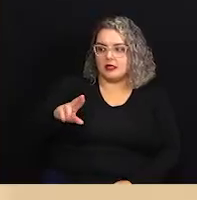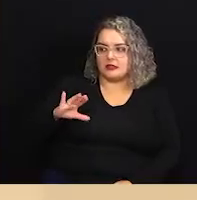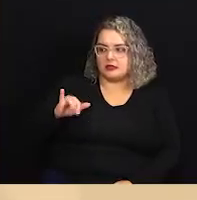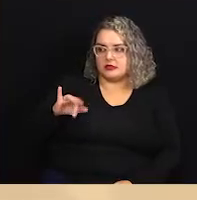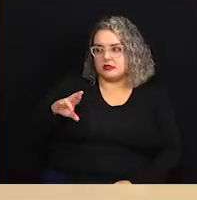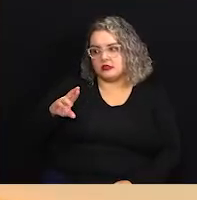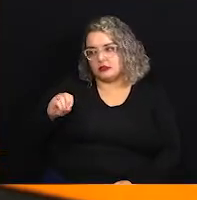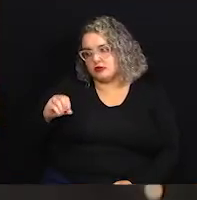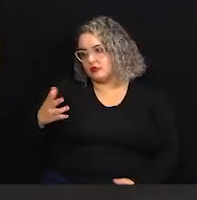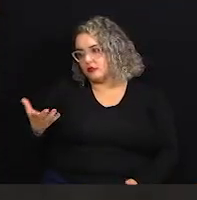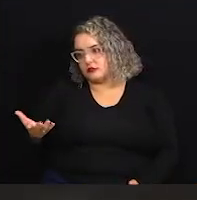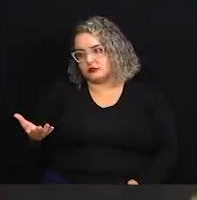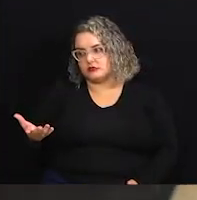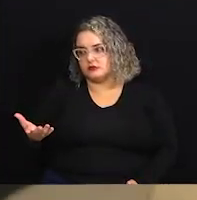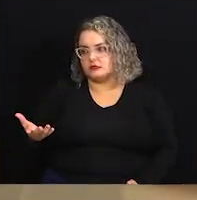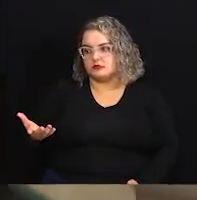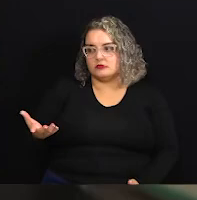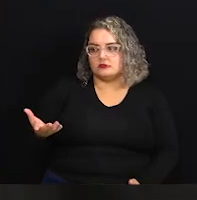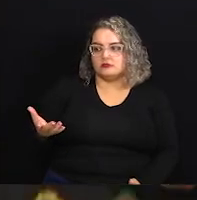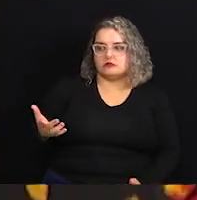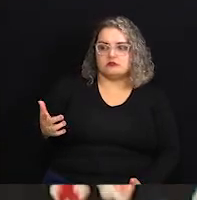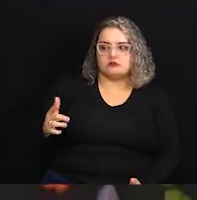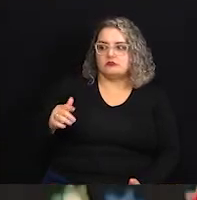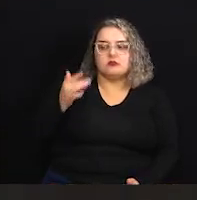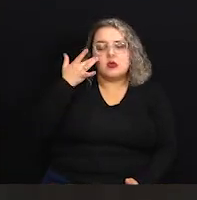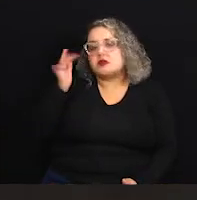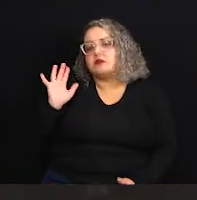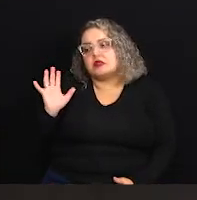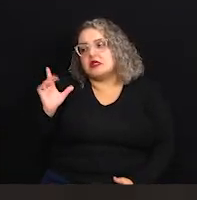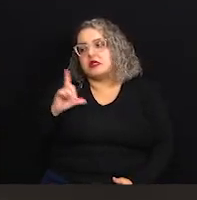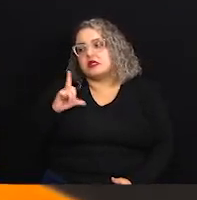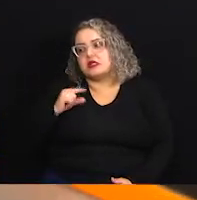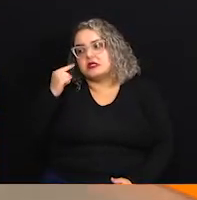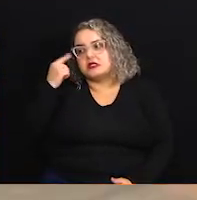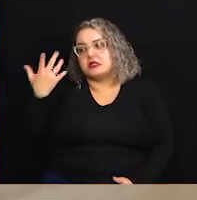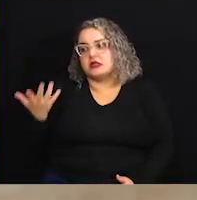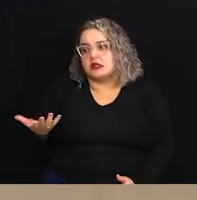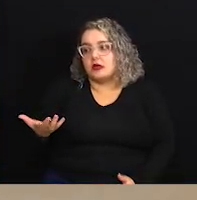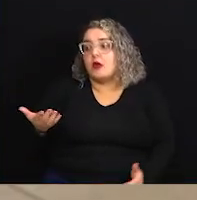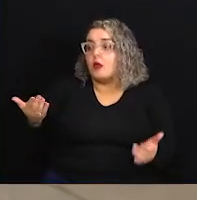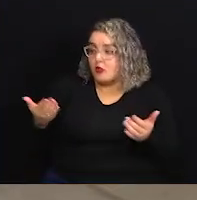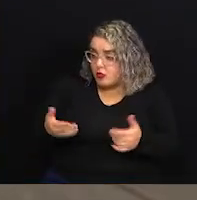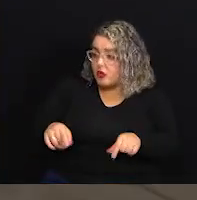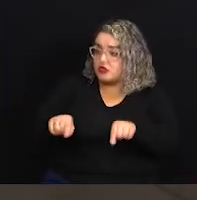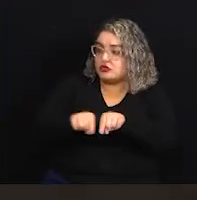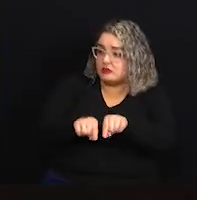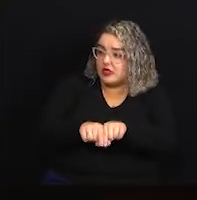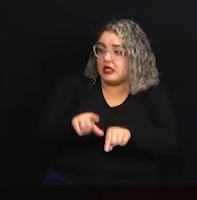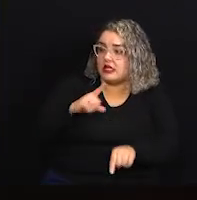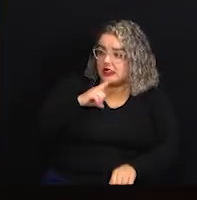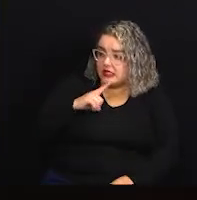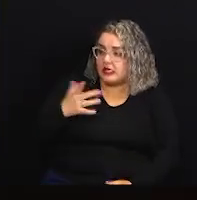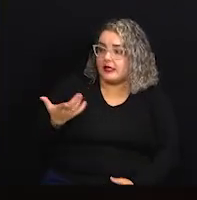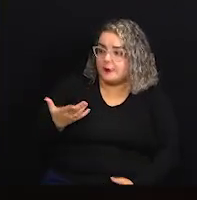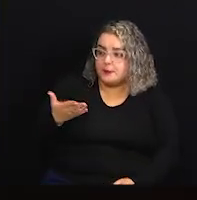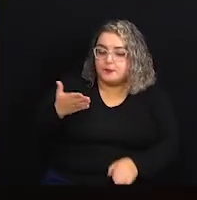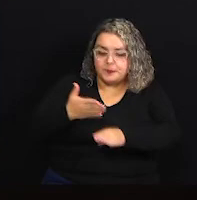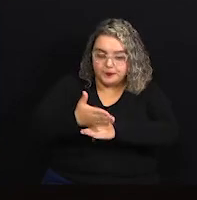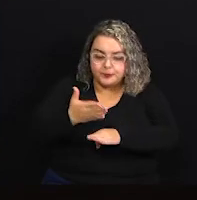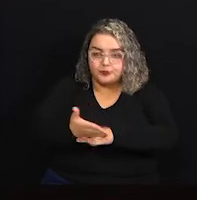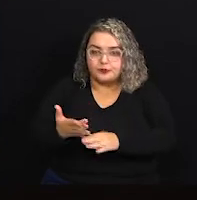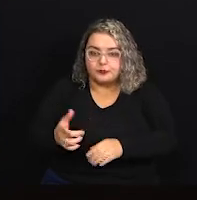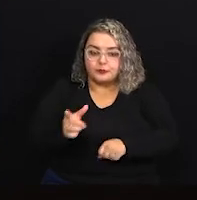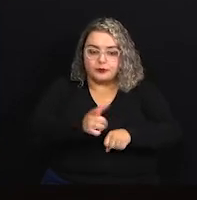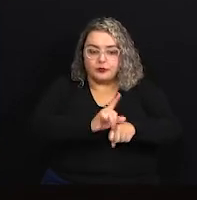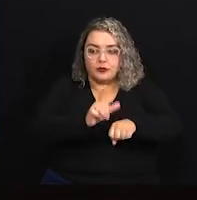e, sinceramente, não imaginava que tomasse essa proporção. Hoje você, inclusive, tem uma participação